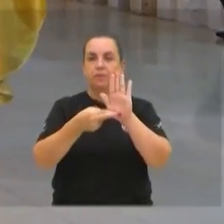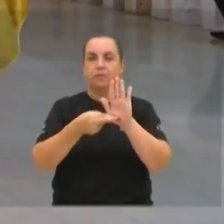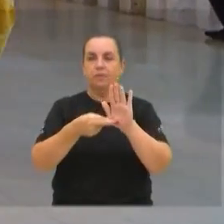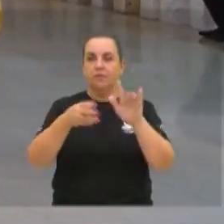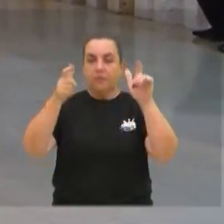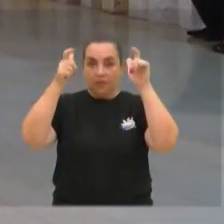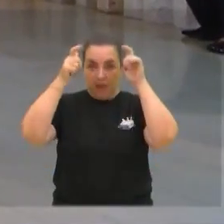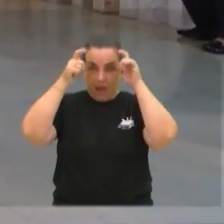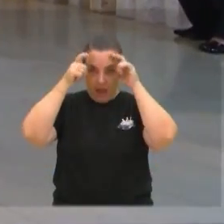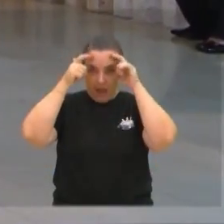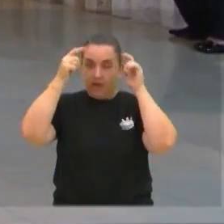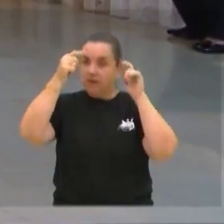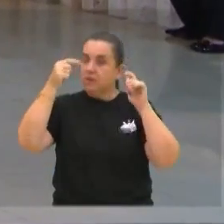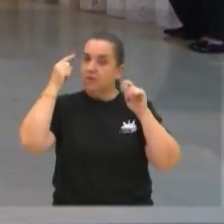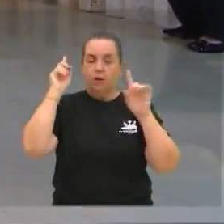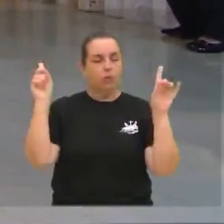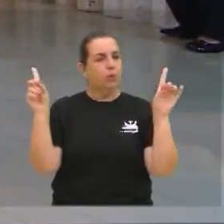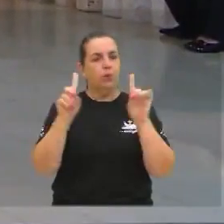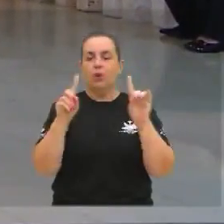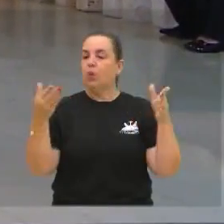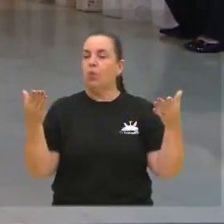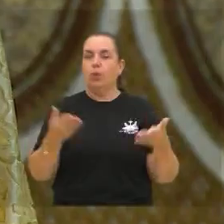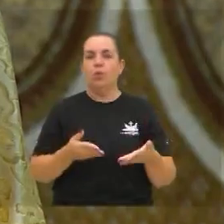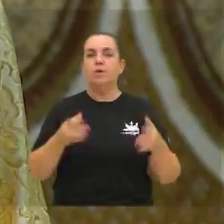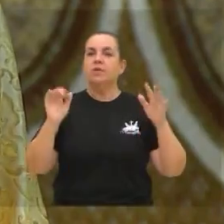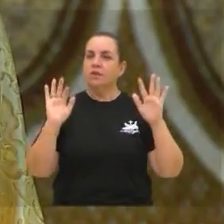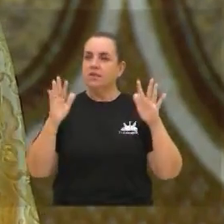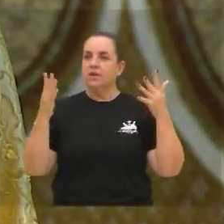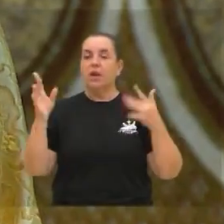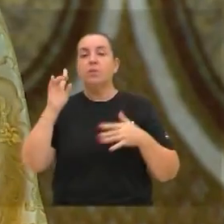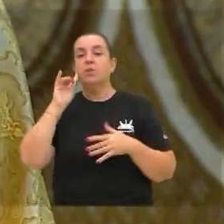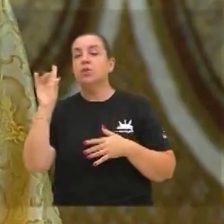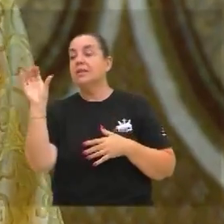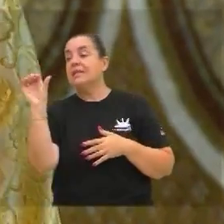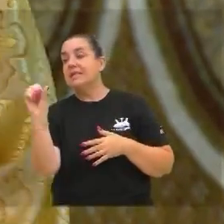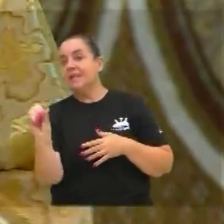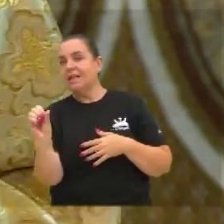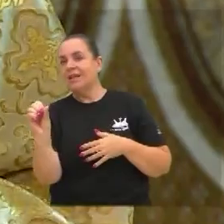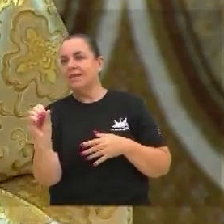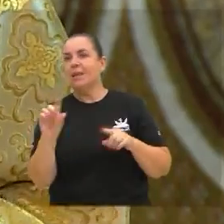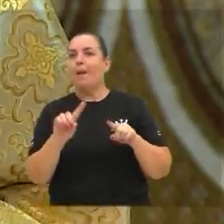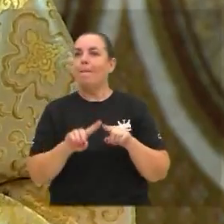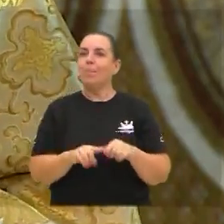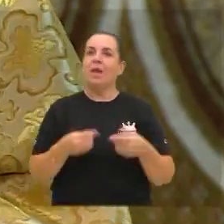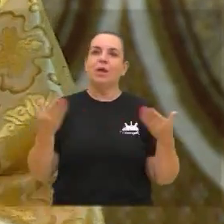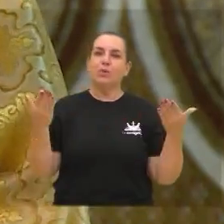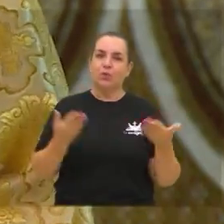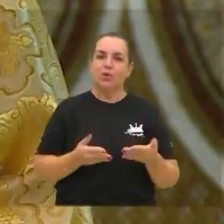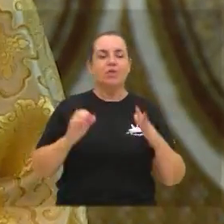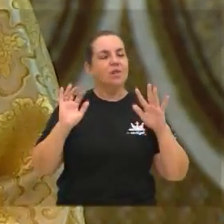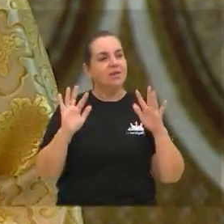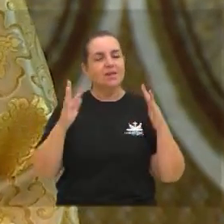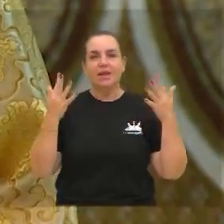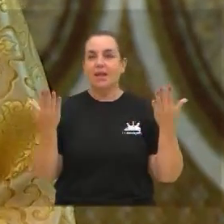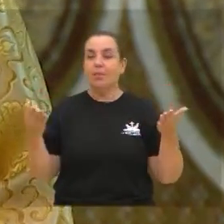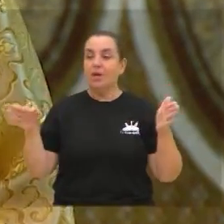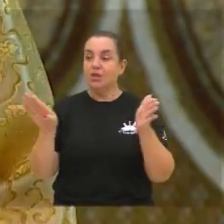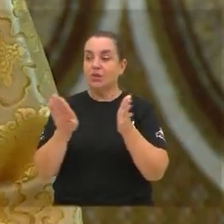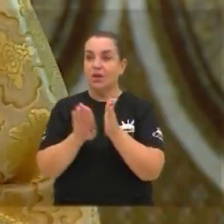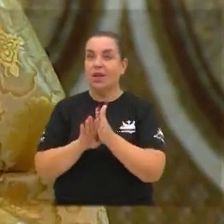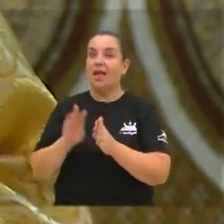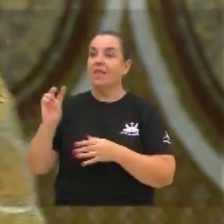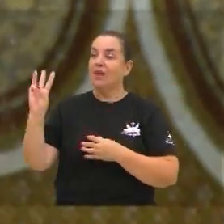Reis, porque dia de Santo Reis se celebra no dia 6, mas se celebra a